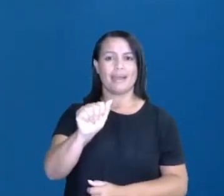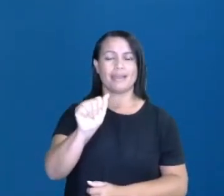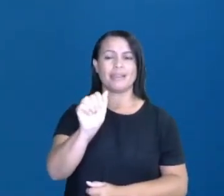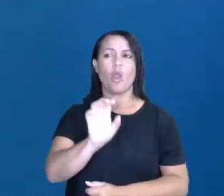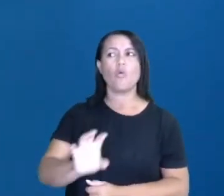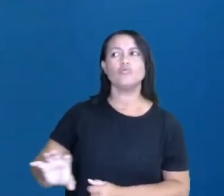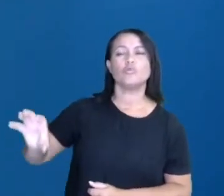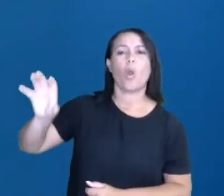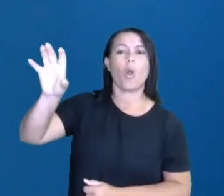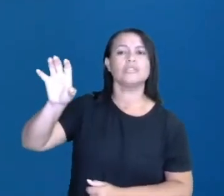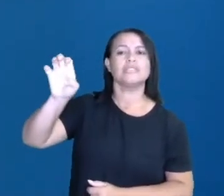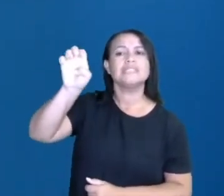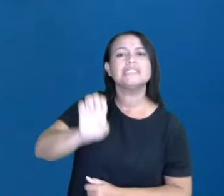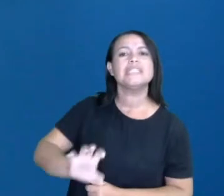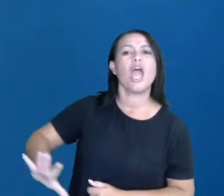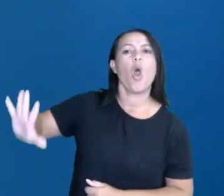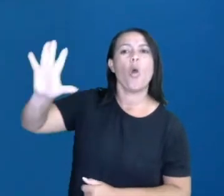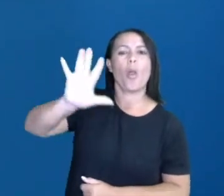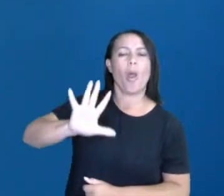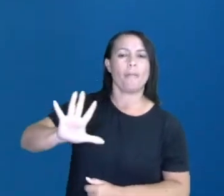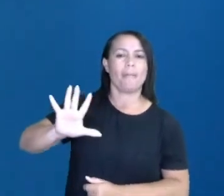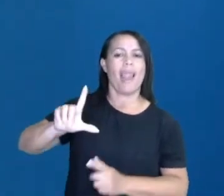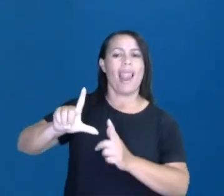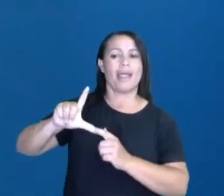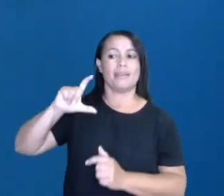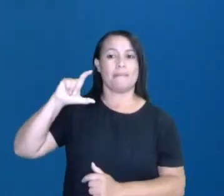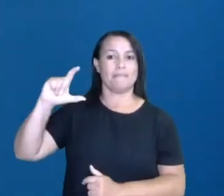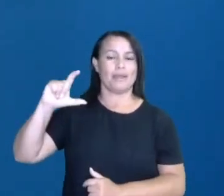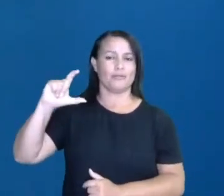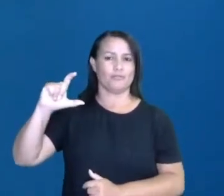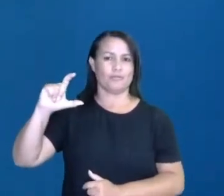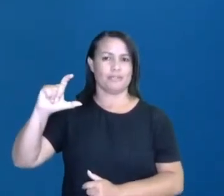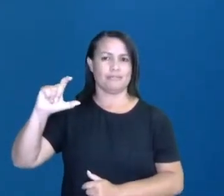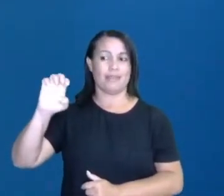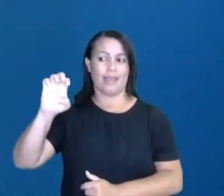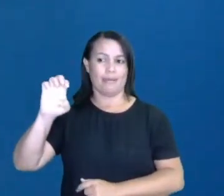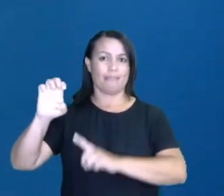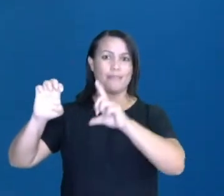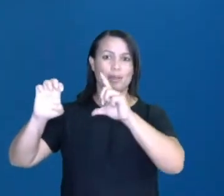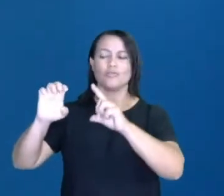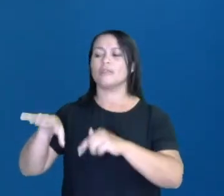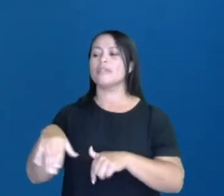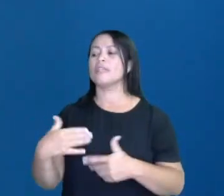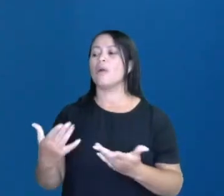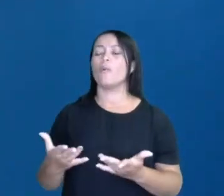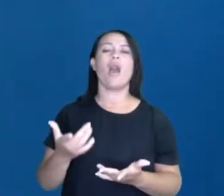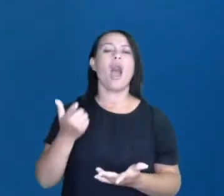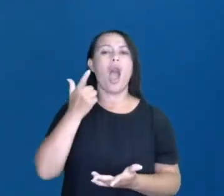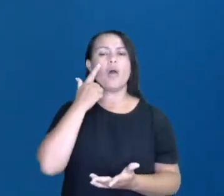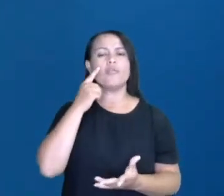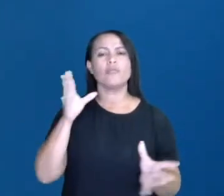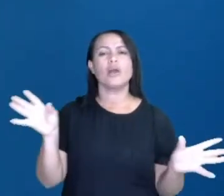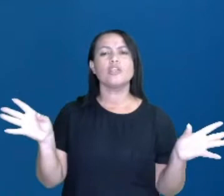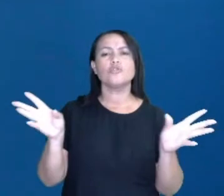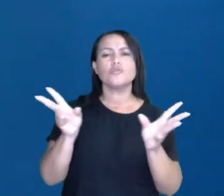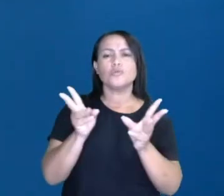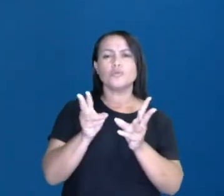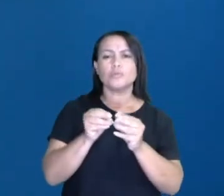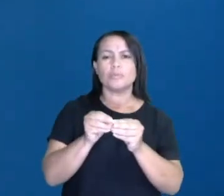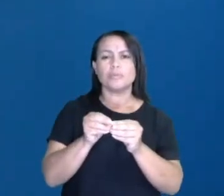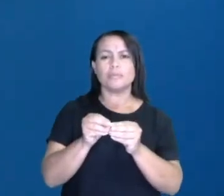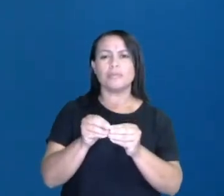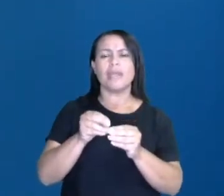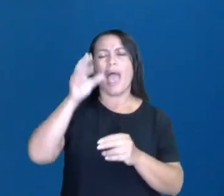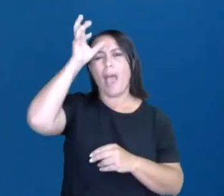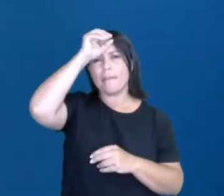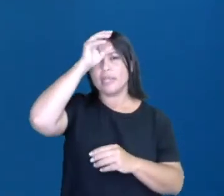continente específico, letra maiúscula. Certo, gente? Ótimo. Conseguimos resumir aqui. Aprendemos que